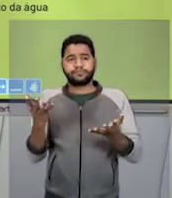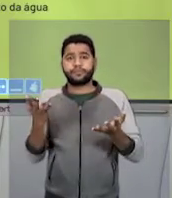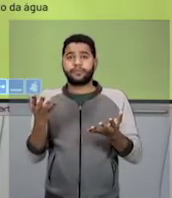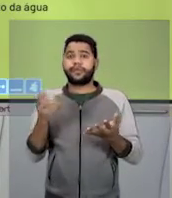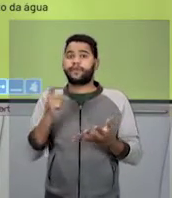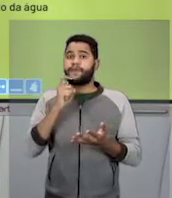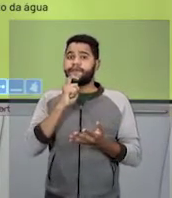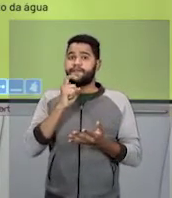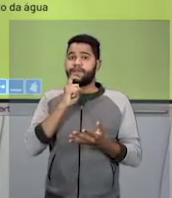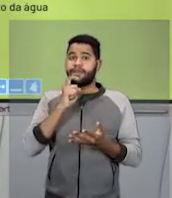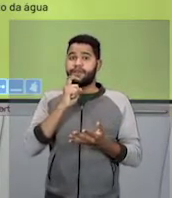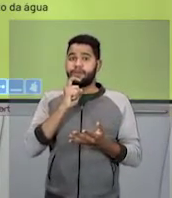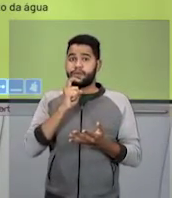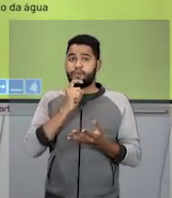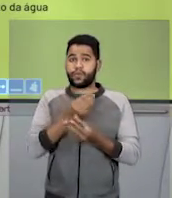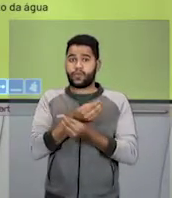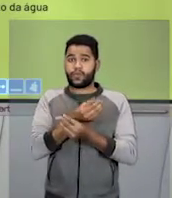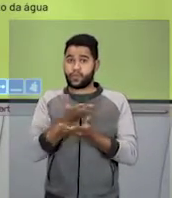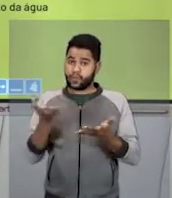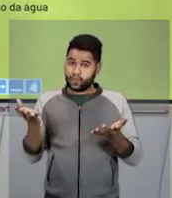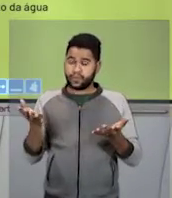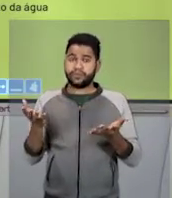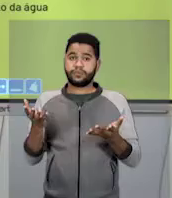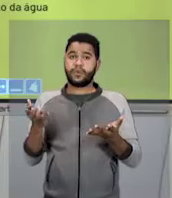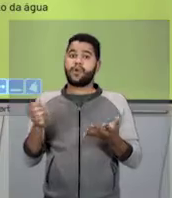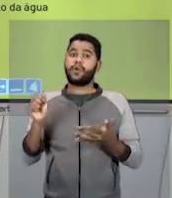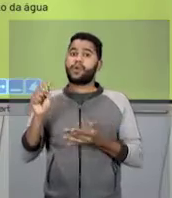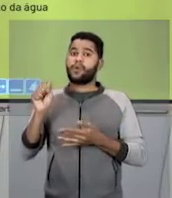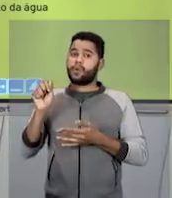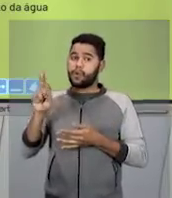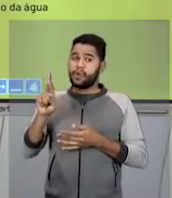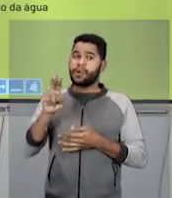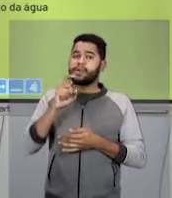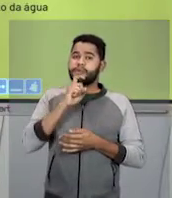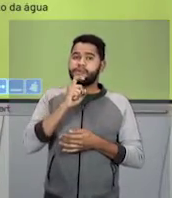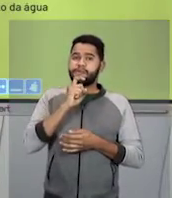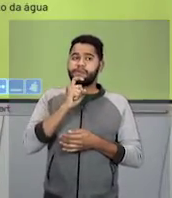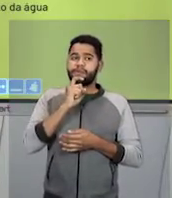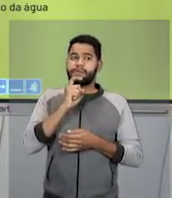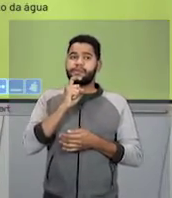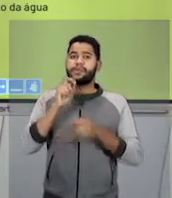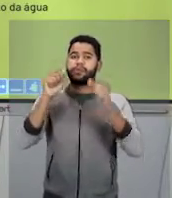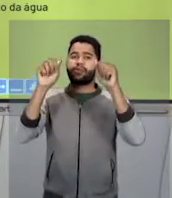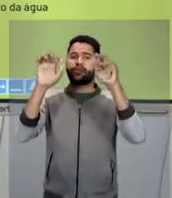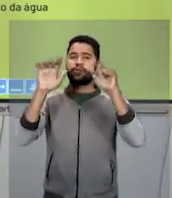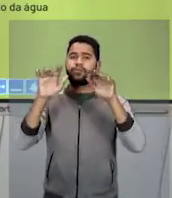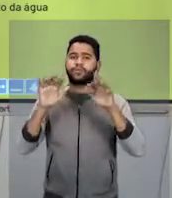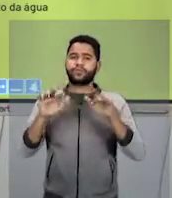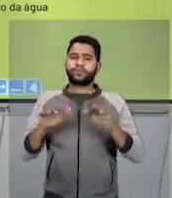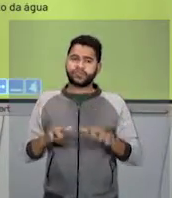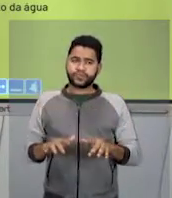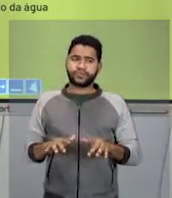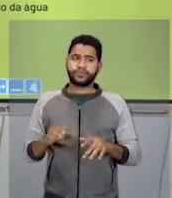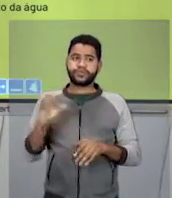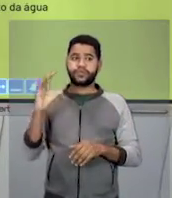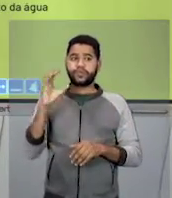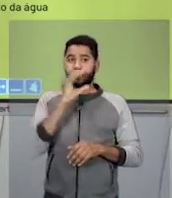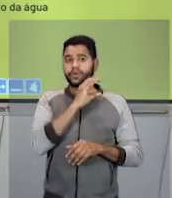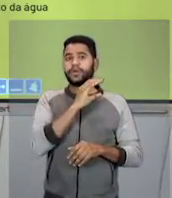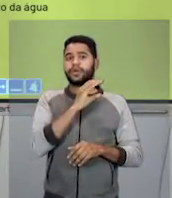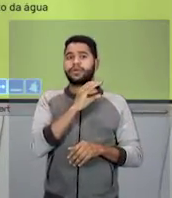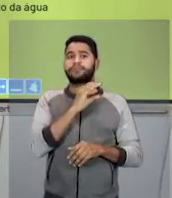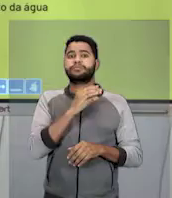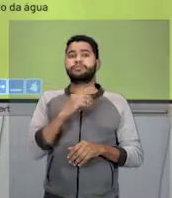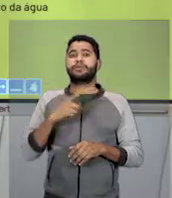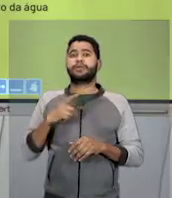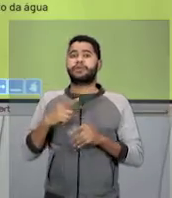frio, e que ele libera ar frio, o ar frio que é mais pesado tende a descer, enquanto que o ar quente que está no cômodo